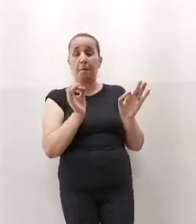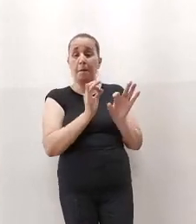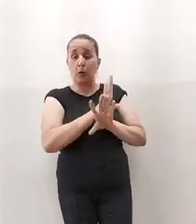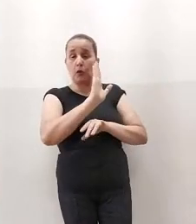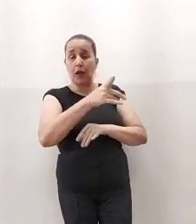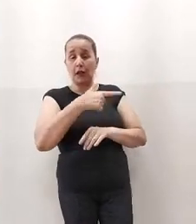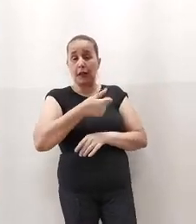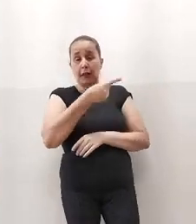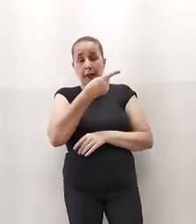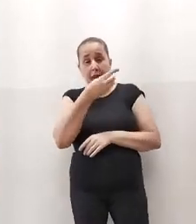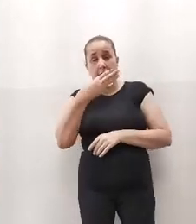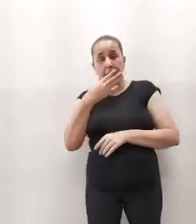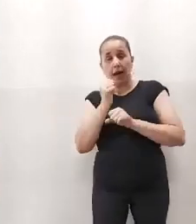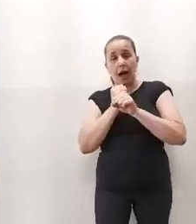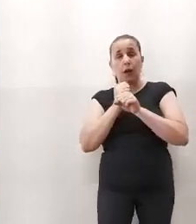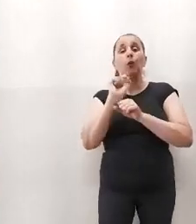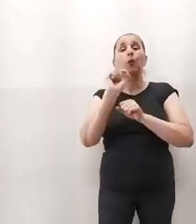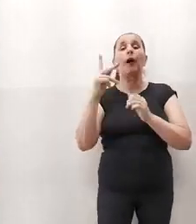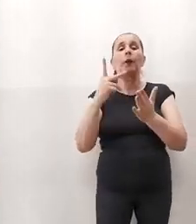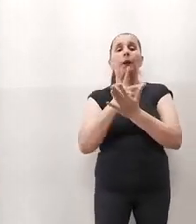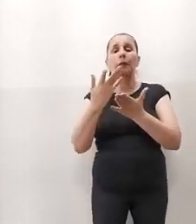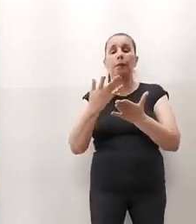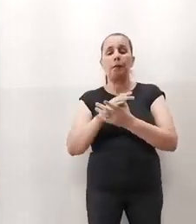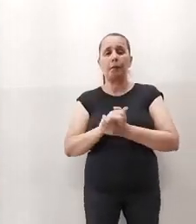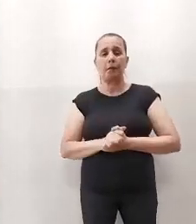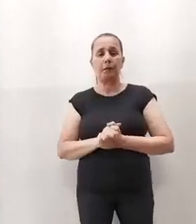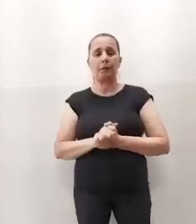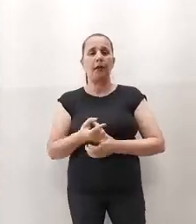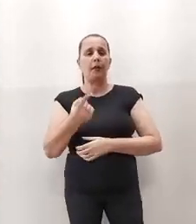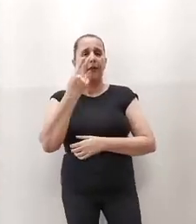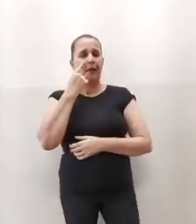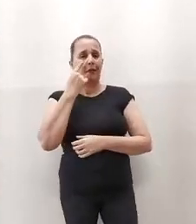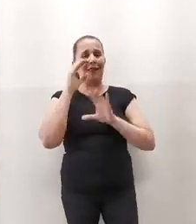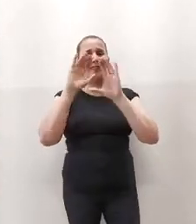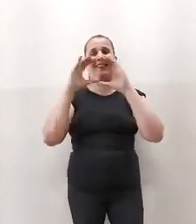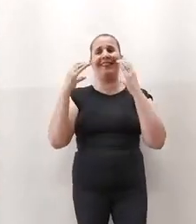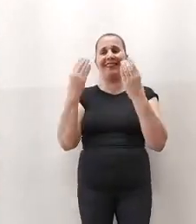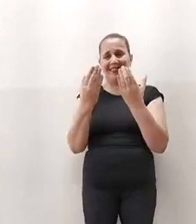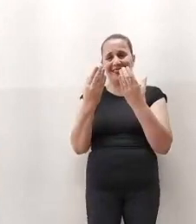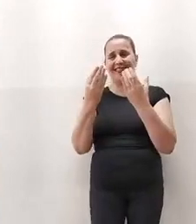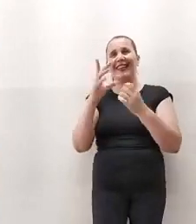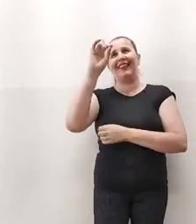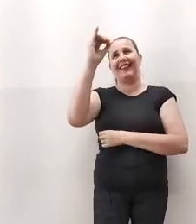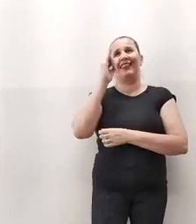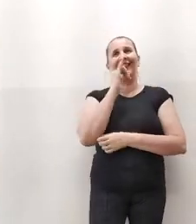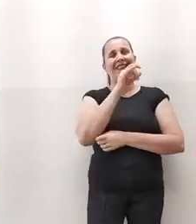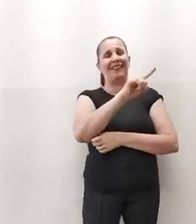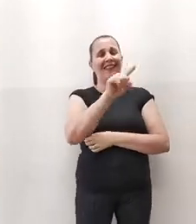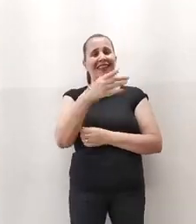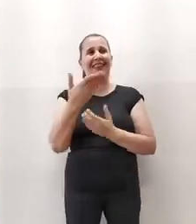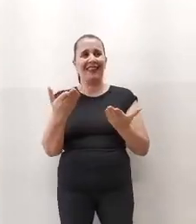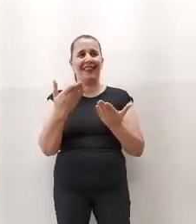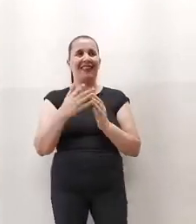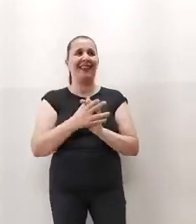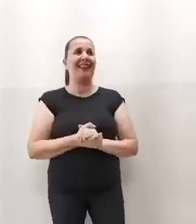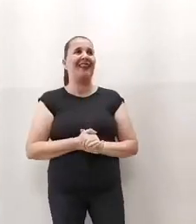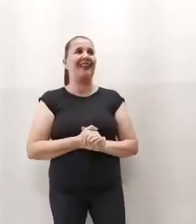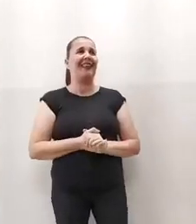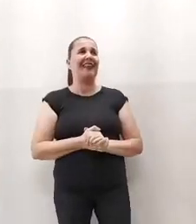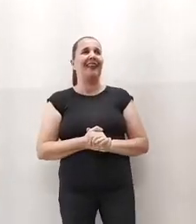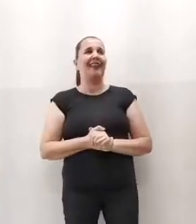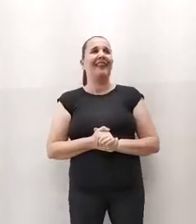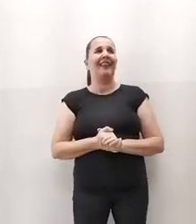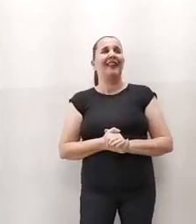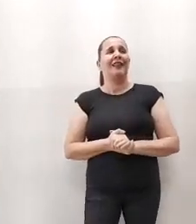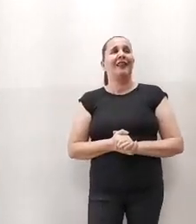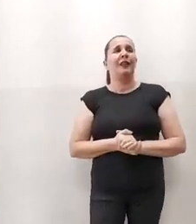13 anos, o que acontece? Você vem numa conferência, e aí Deus fala assim: ah, vou falar com você. Gênesis